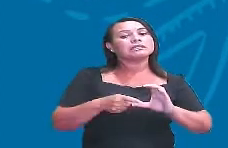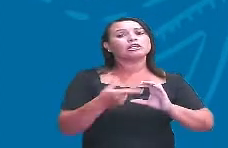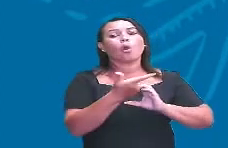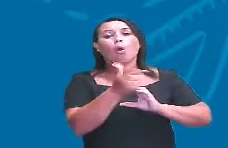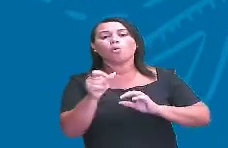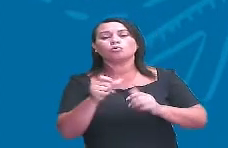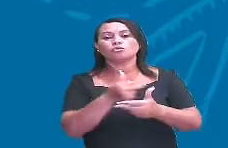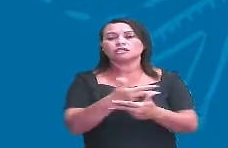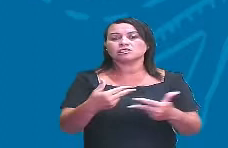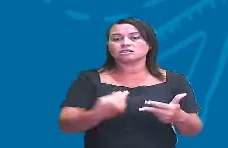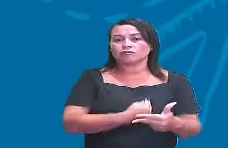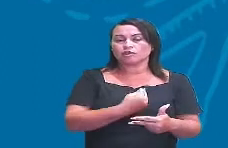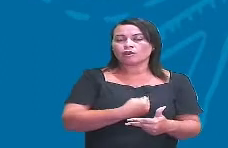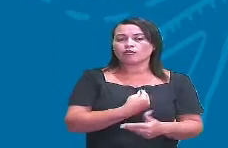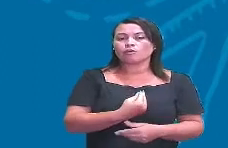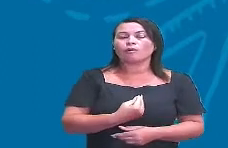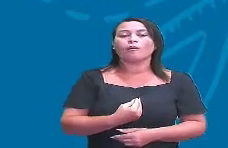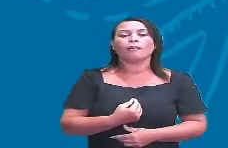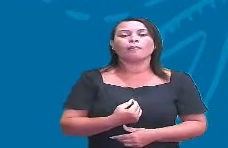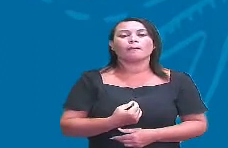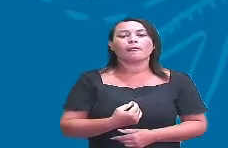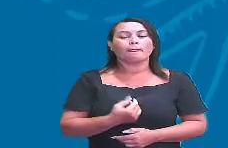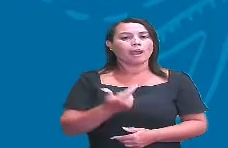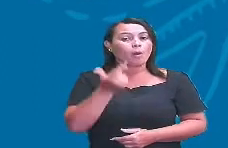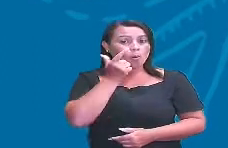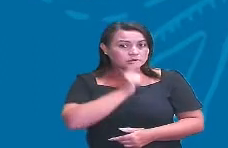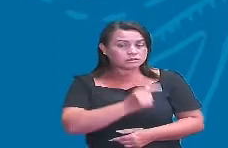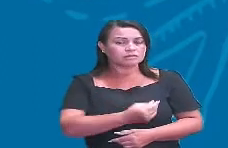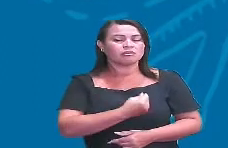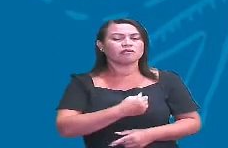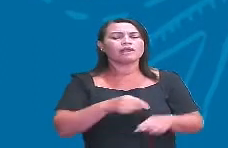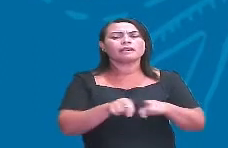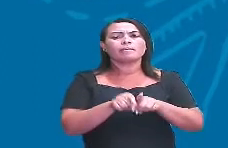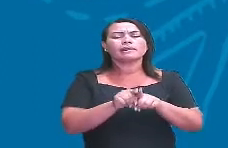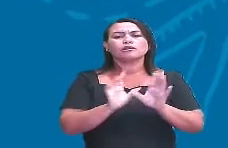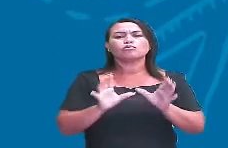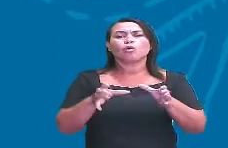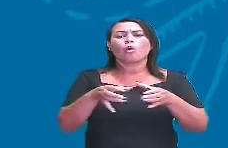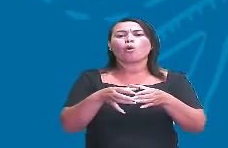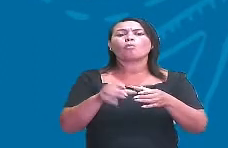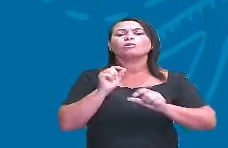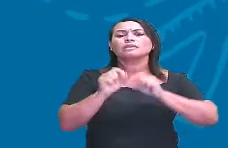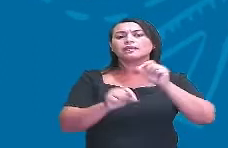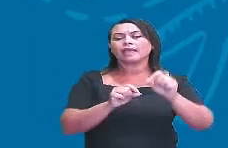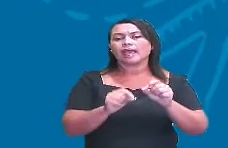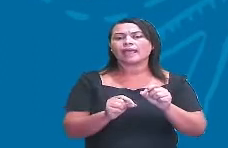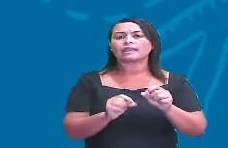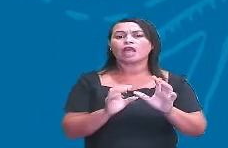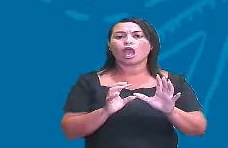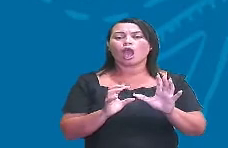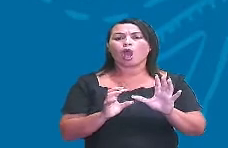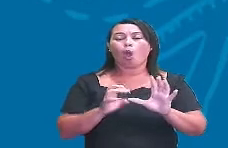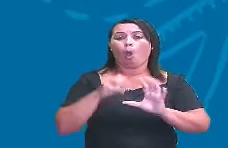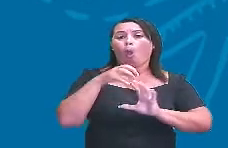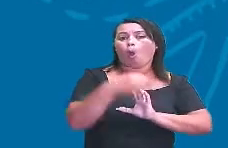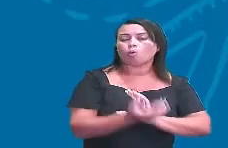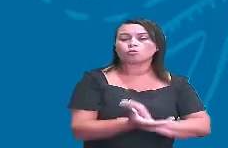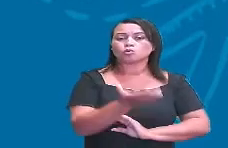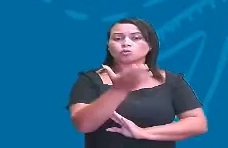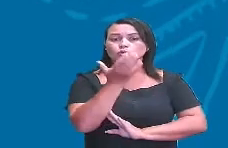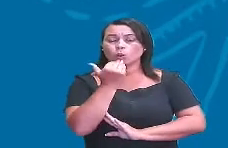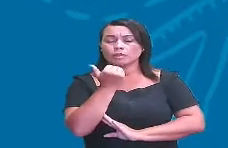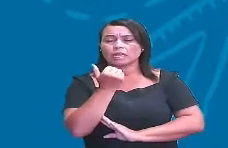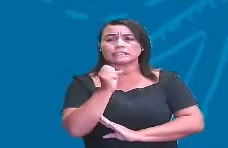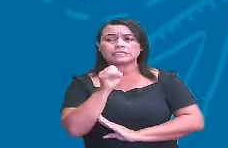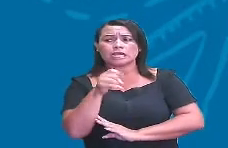daí, então, eles estão dentro das categorias dos consumidores, tá certo? Afinal, se ele não consegue produzir o seu